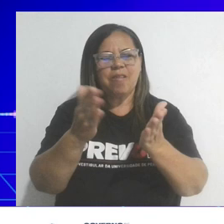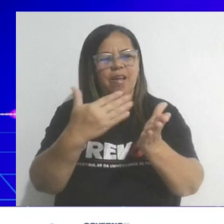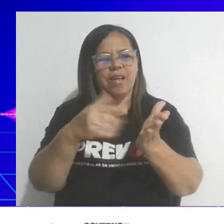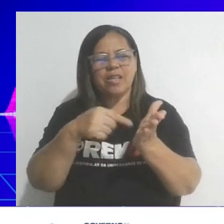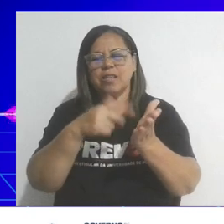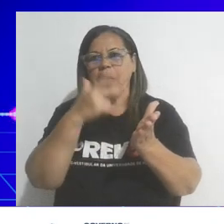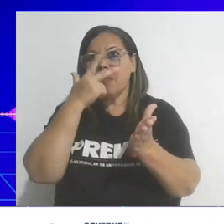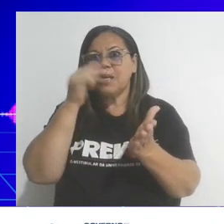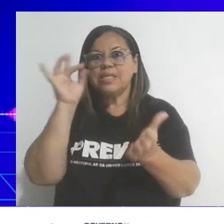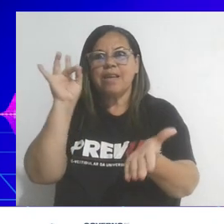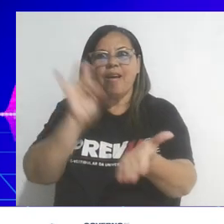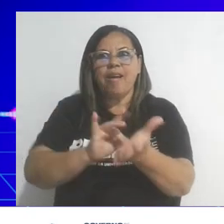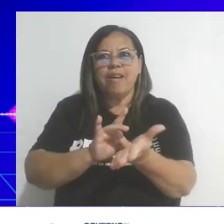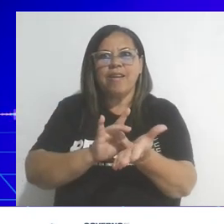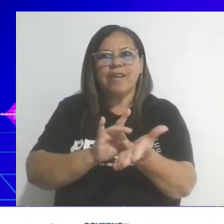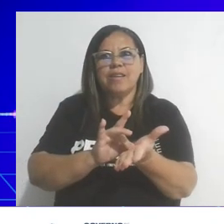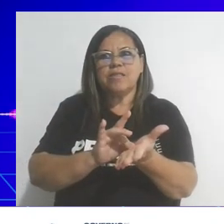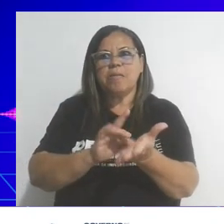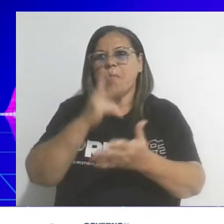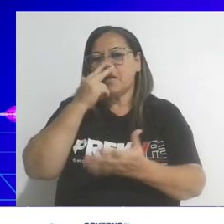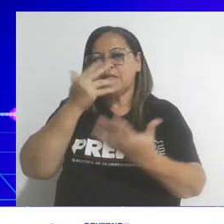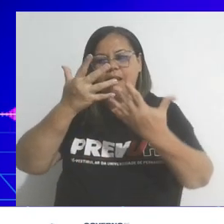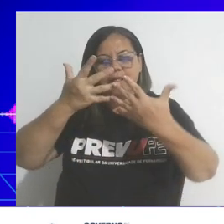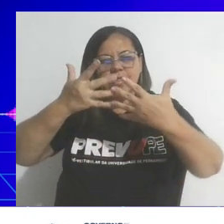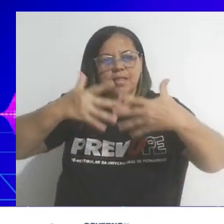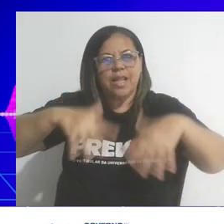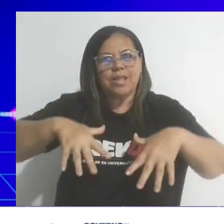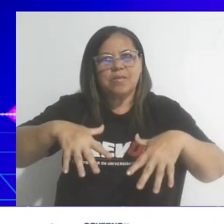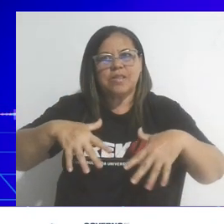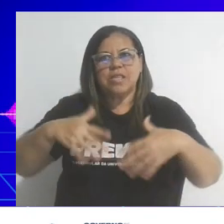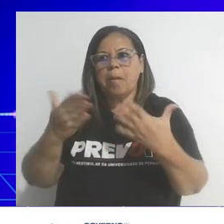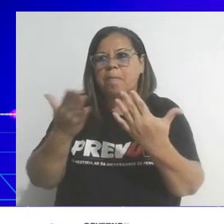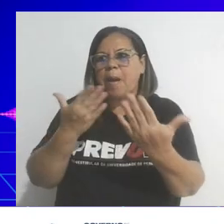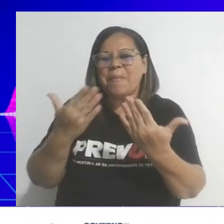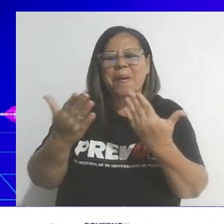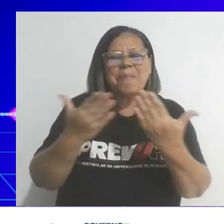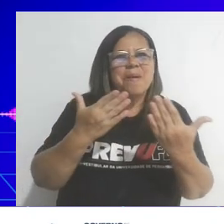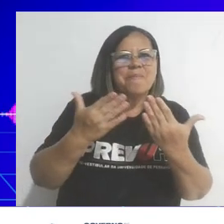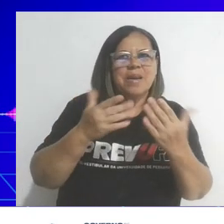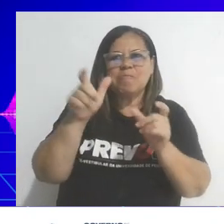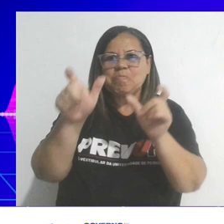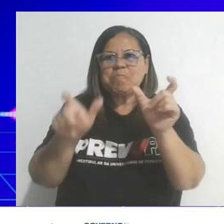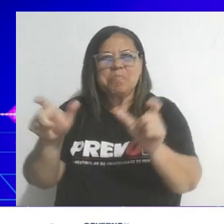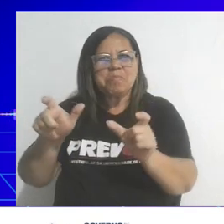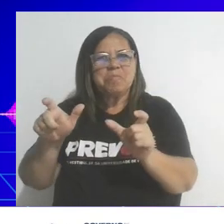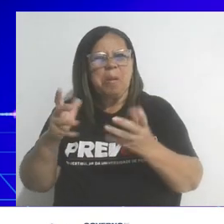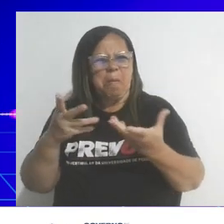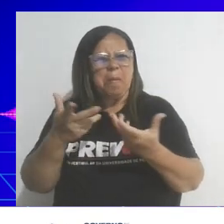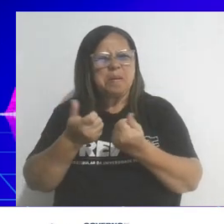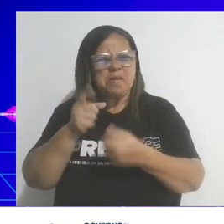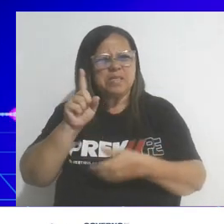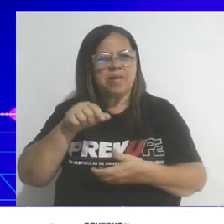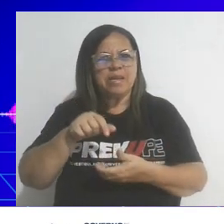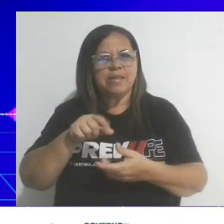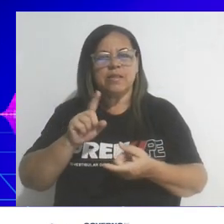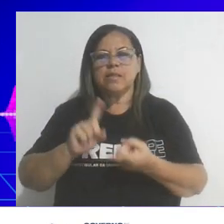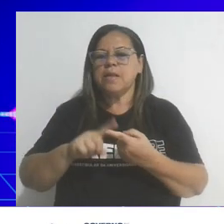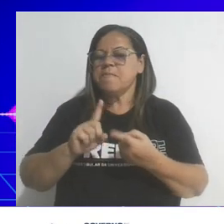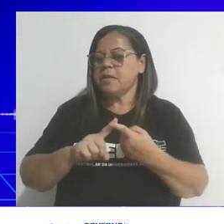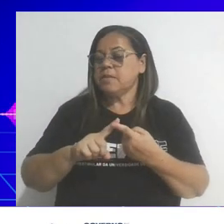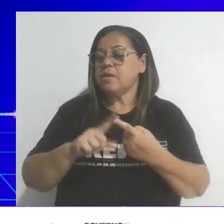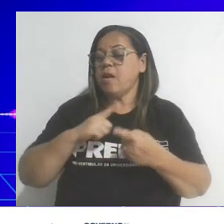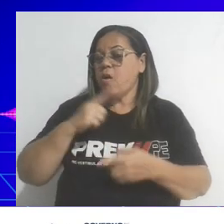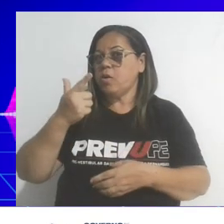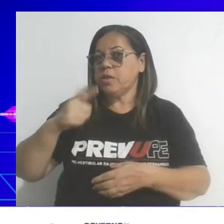fazia tudo ficar mais real como se a própria natureza estivesse dialogando com os personagens sensacional não é e tem mais